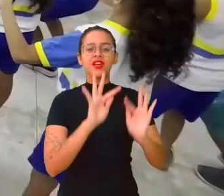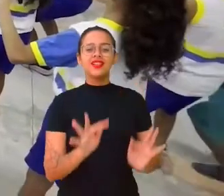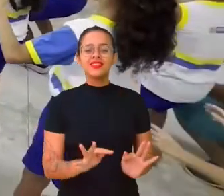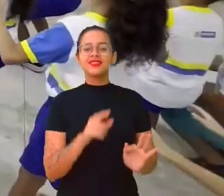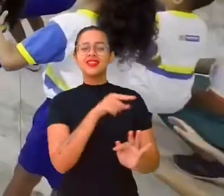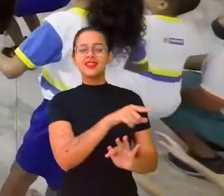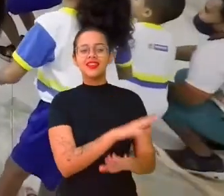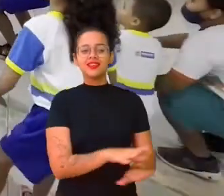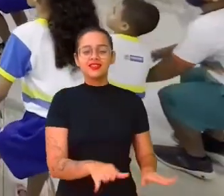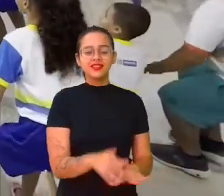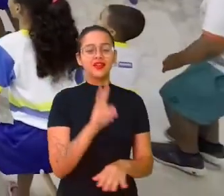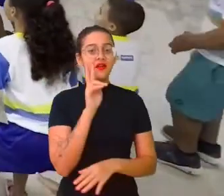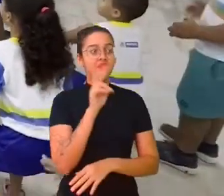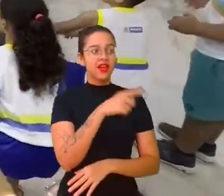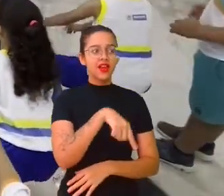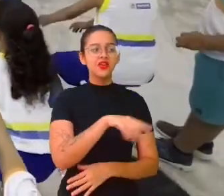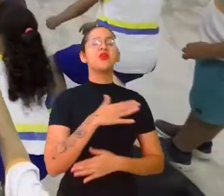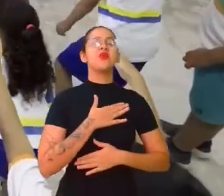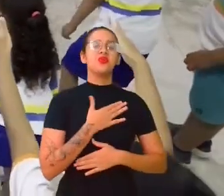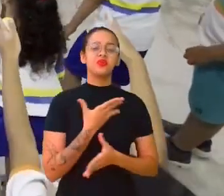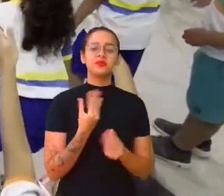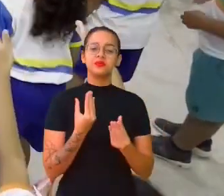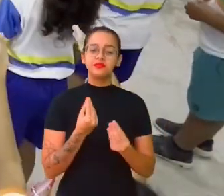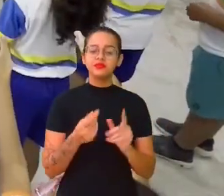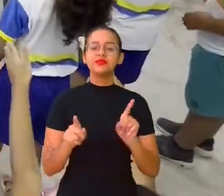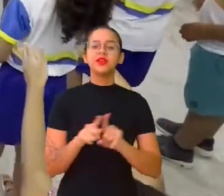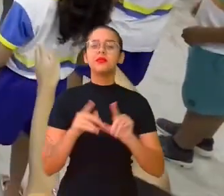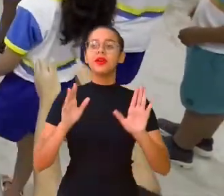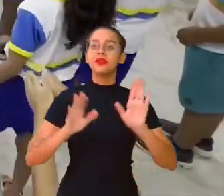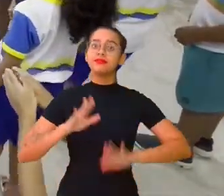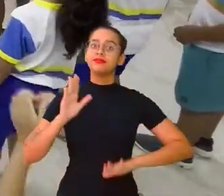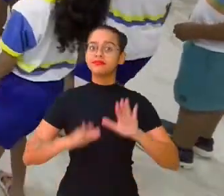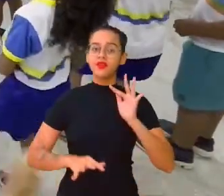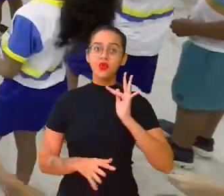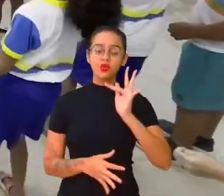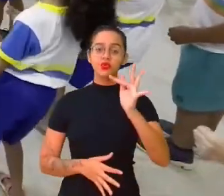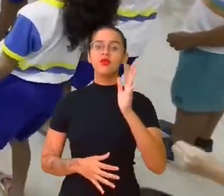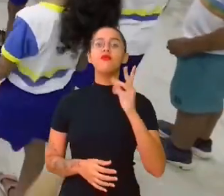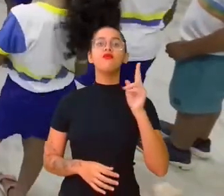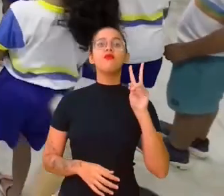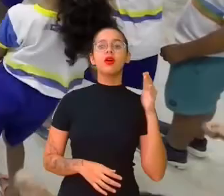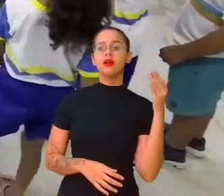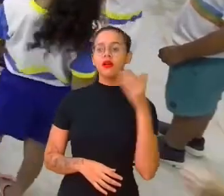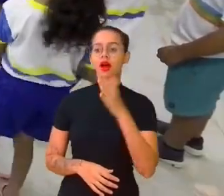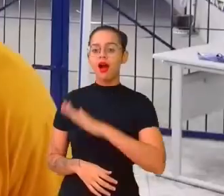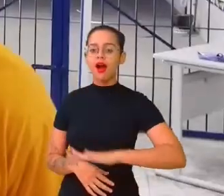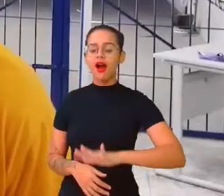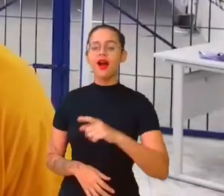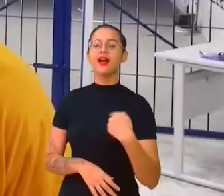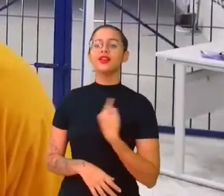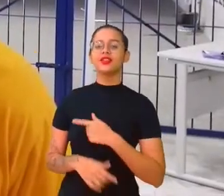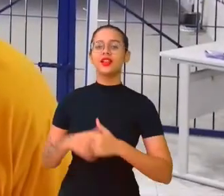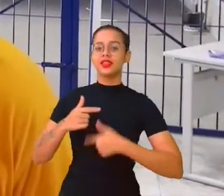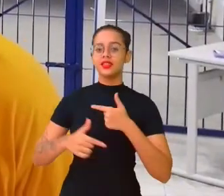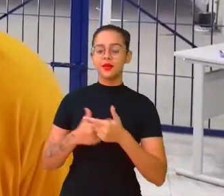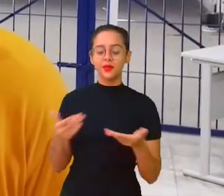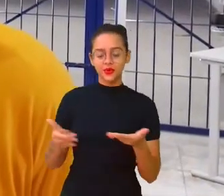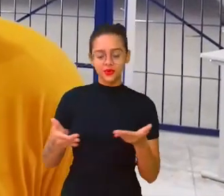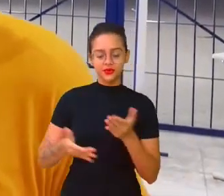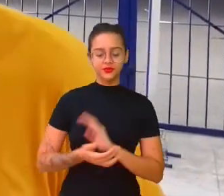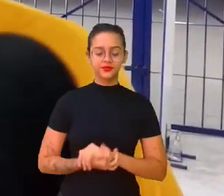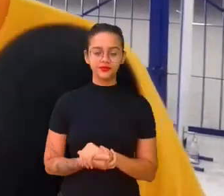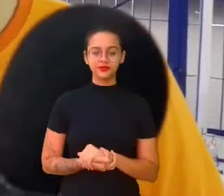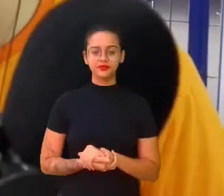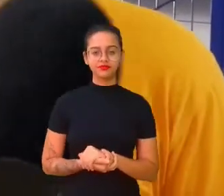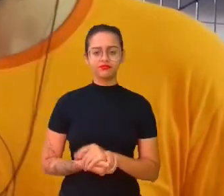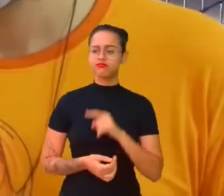crianças e ver que eles gostam bastante e que talvez eles futuramente vão para a área que eu trabalho atualmente.